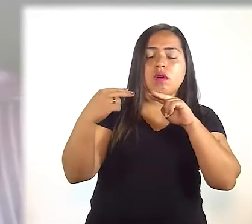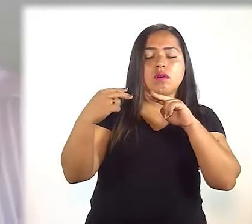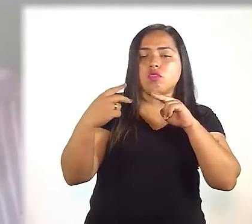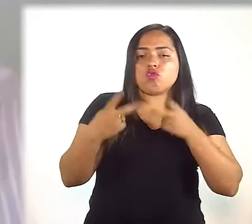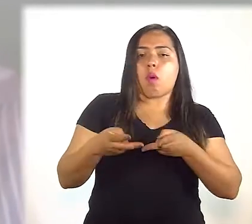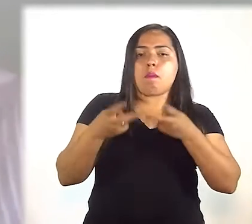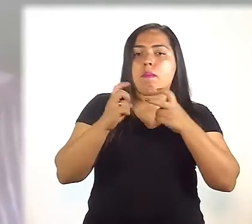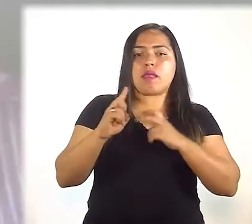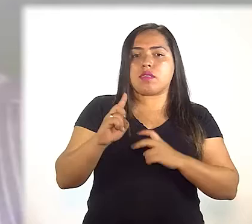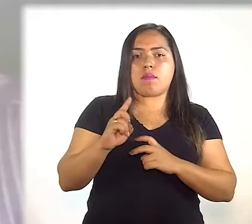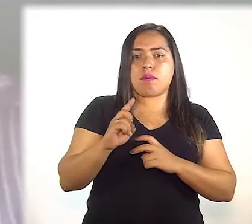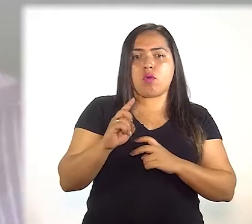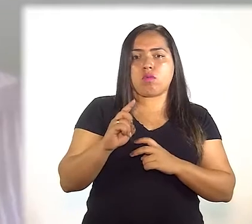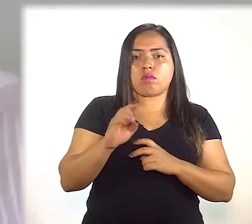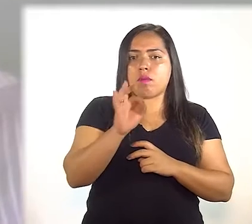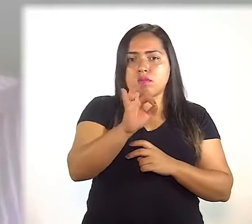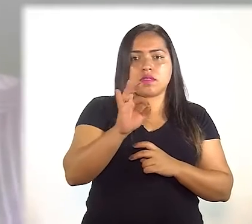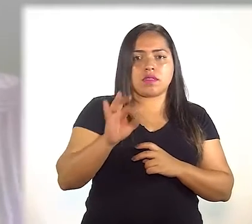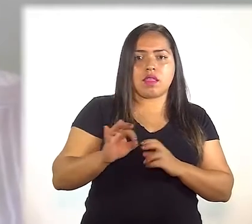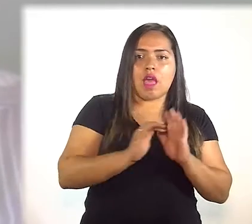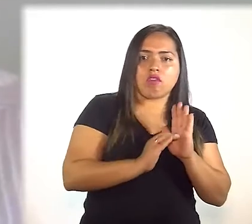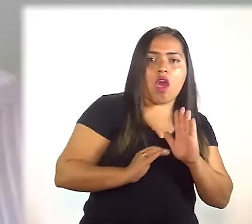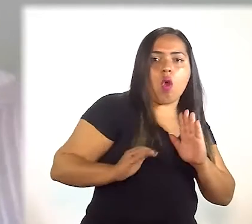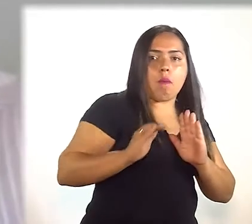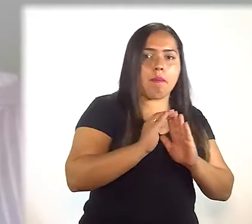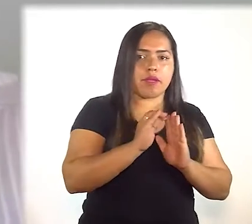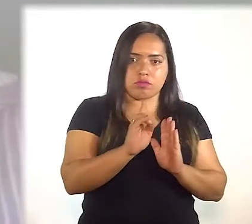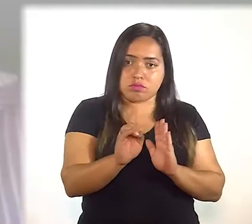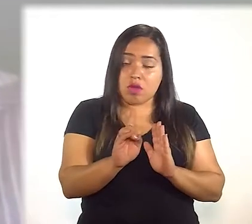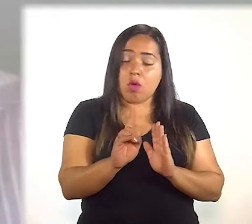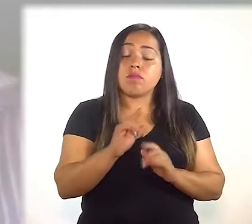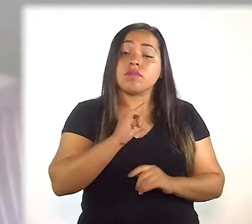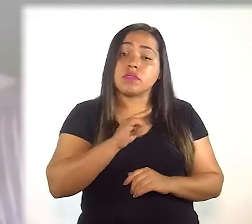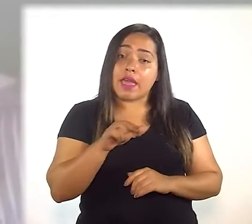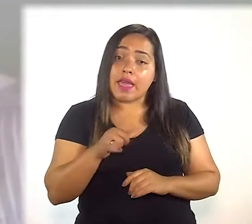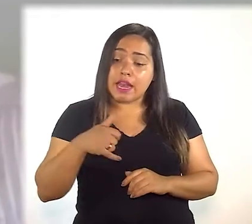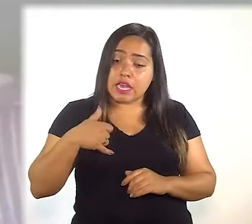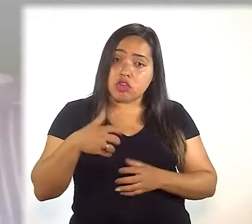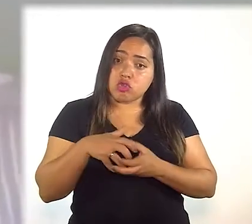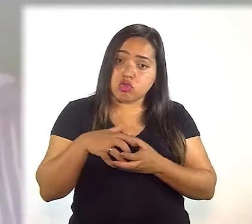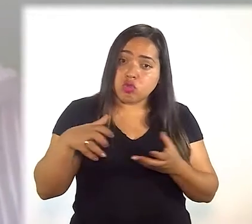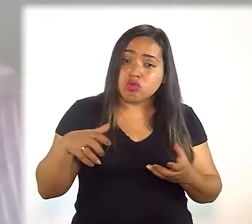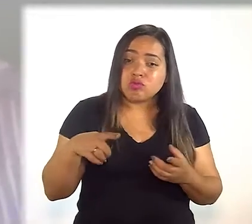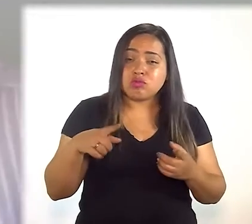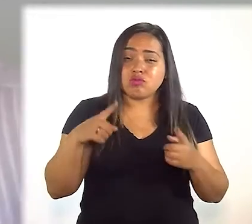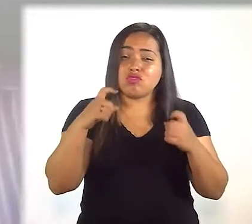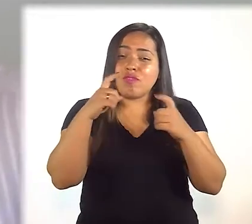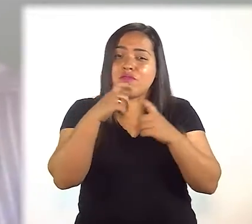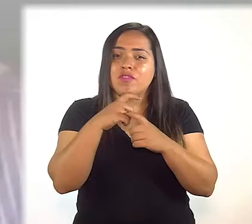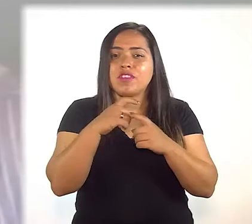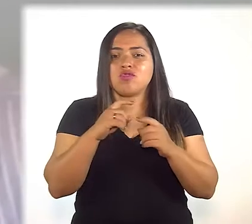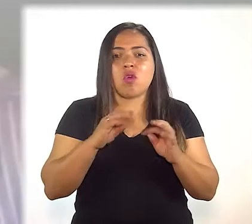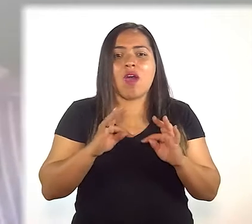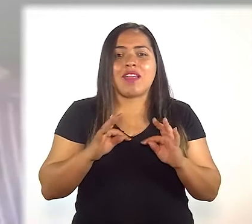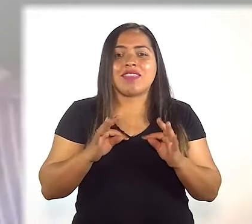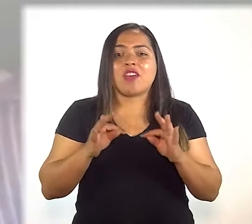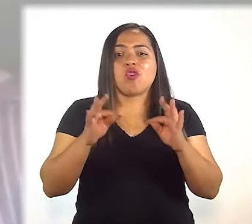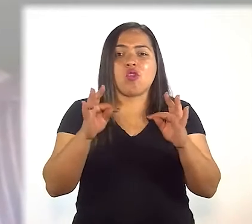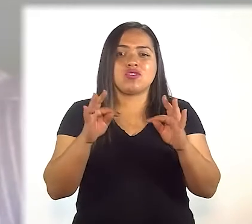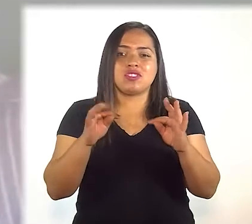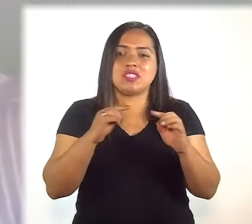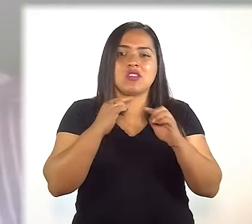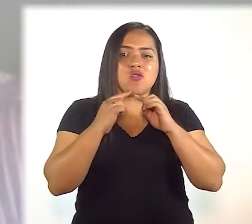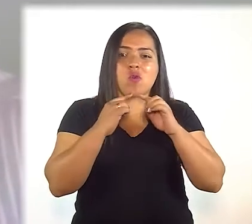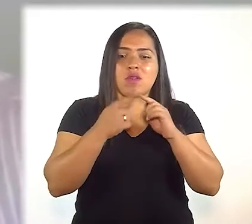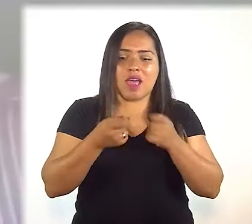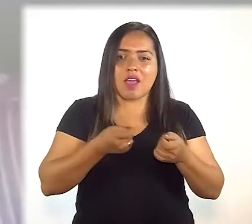não percebeu esse aumento, né? Eu acho que o idoso ele tem algumas dificuldades com a